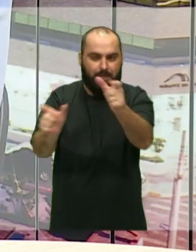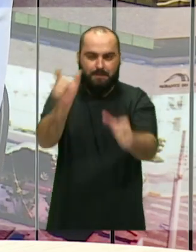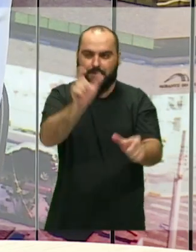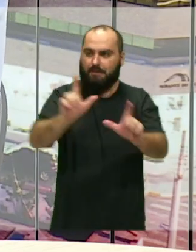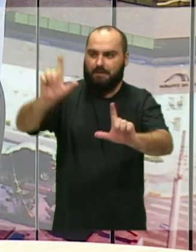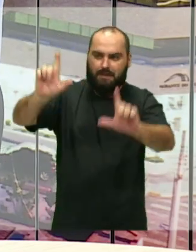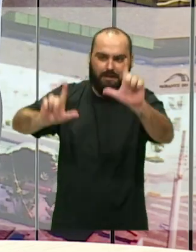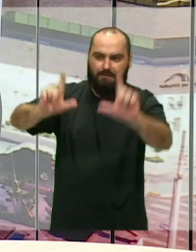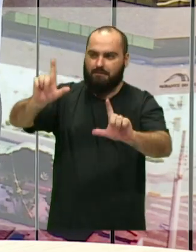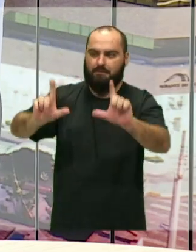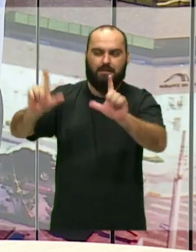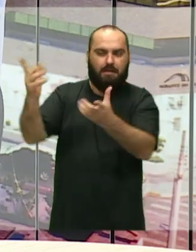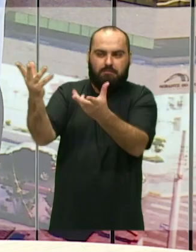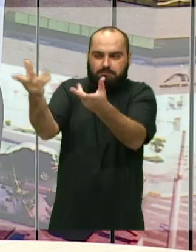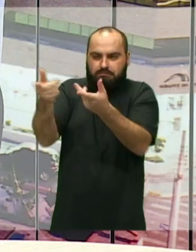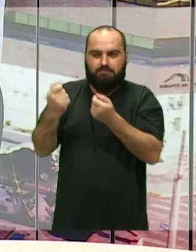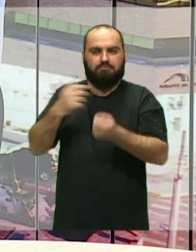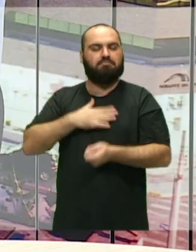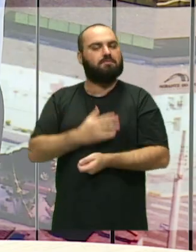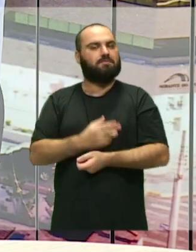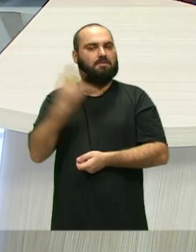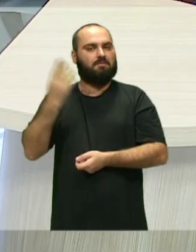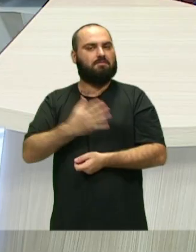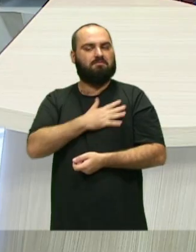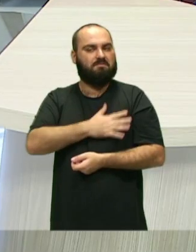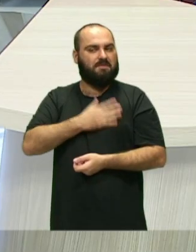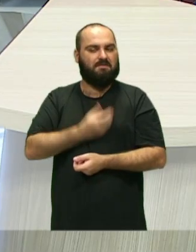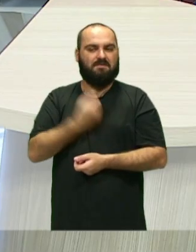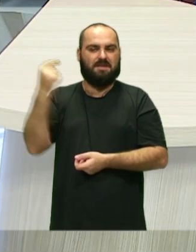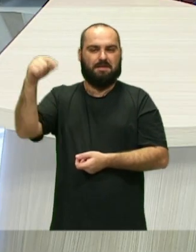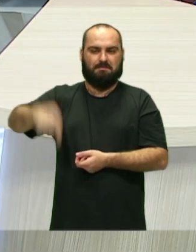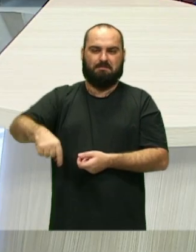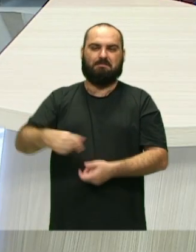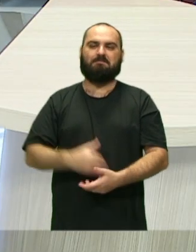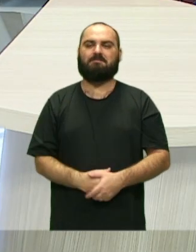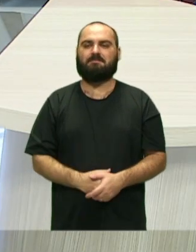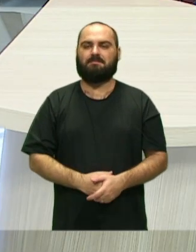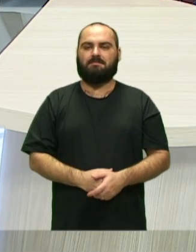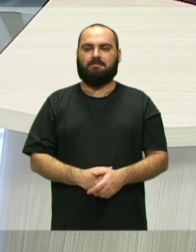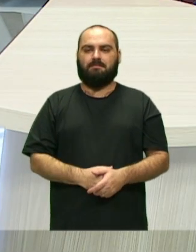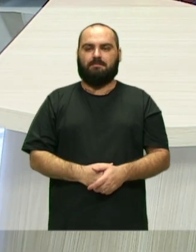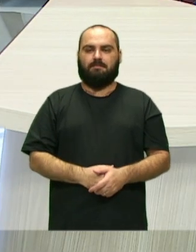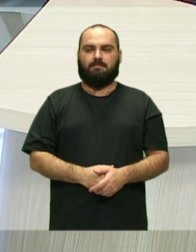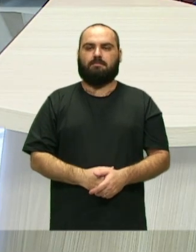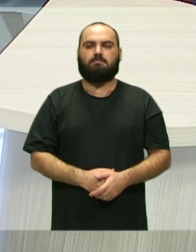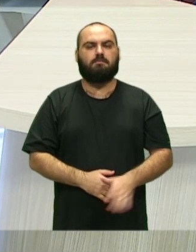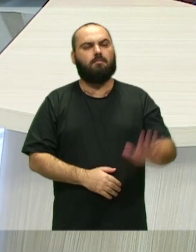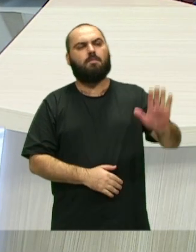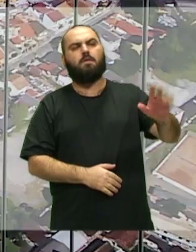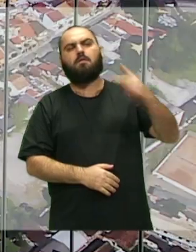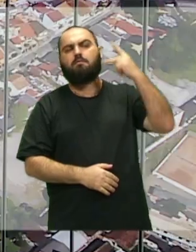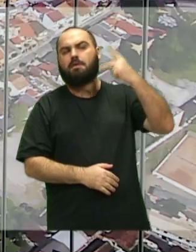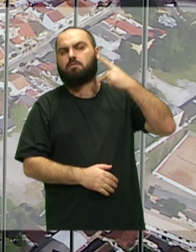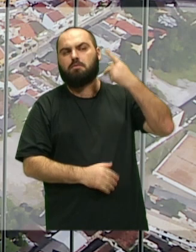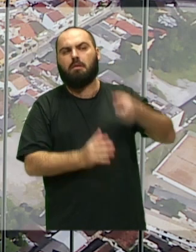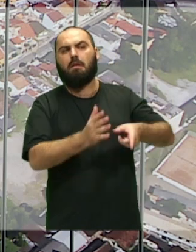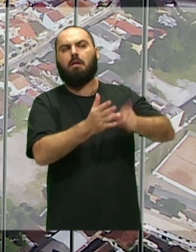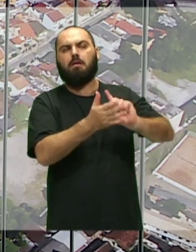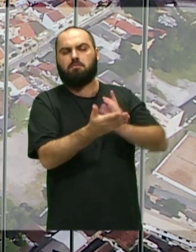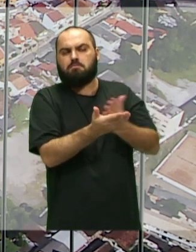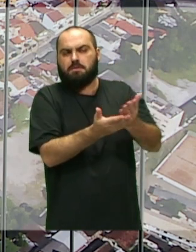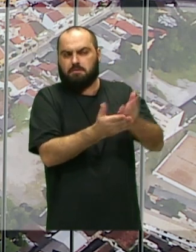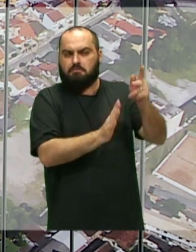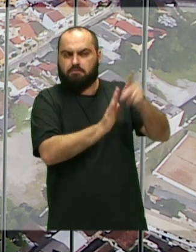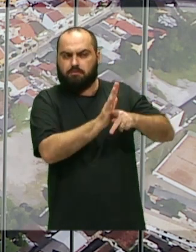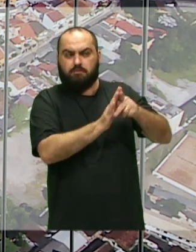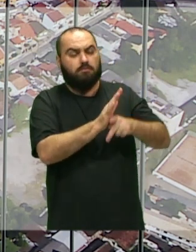TV Câmara por me receber prazer tá aqui mais uma vez com vocês vereadora antes da gente entrar no projeto Câmara Mirim Eu gostaria que o